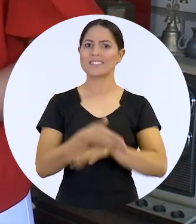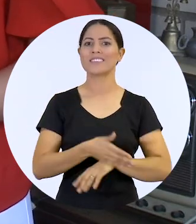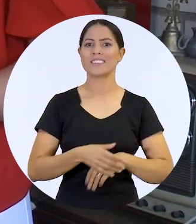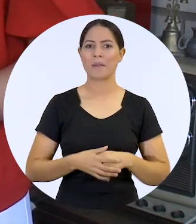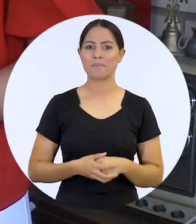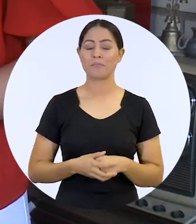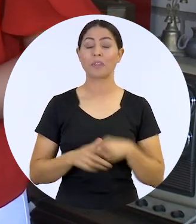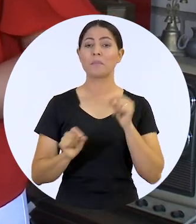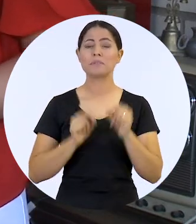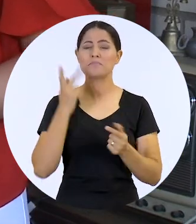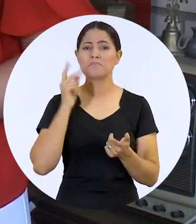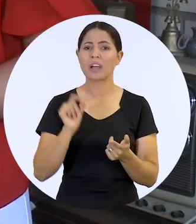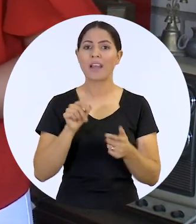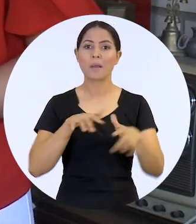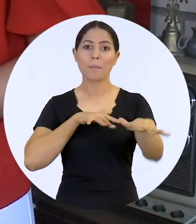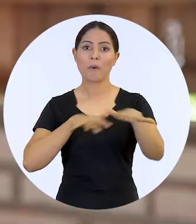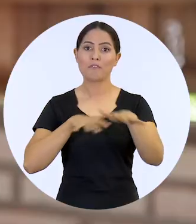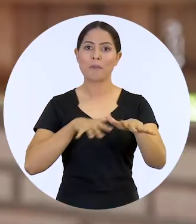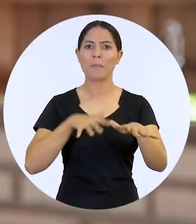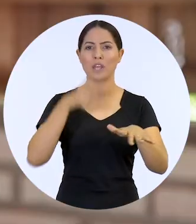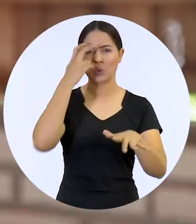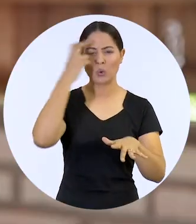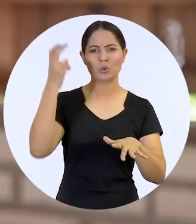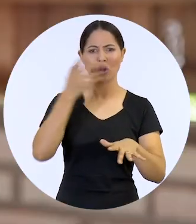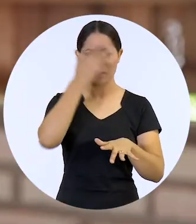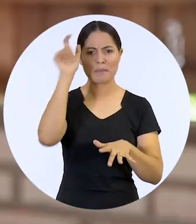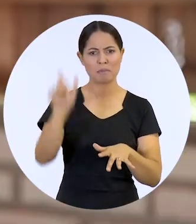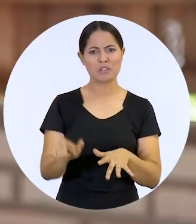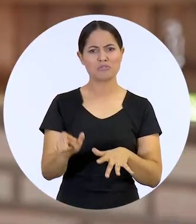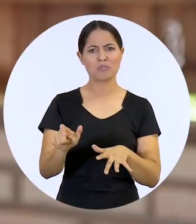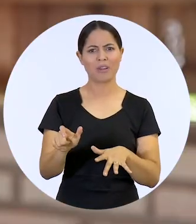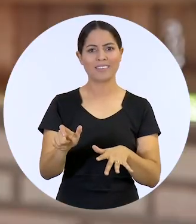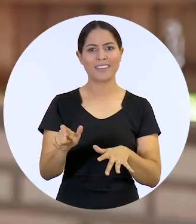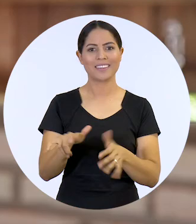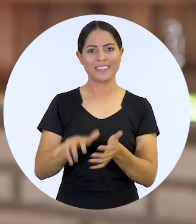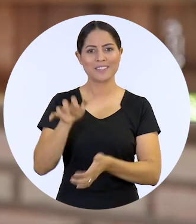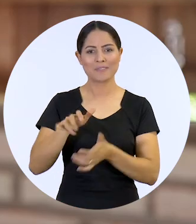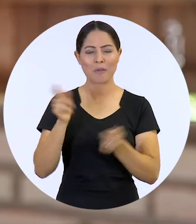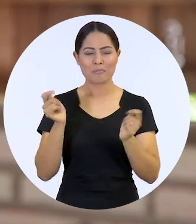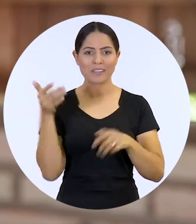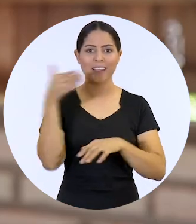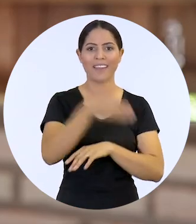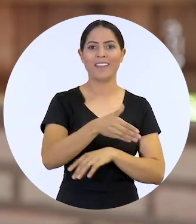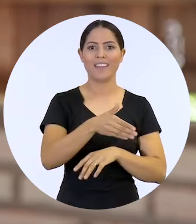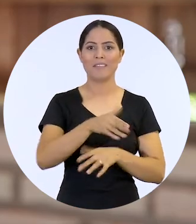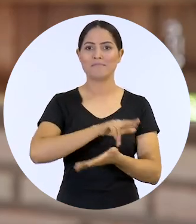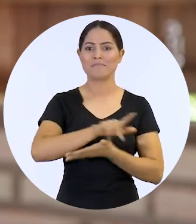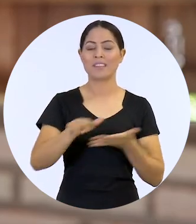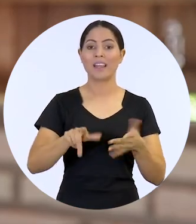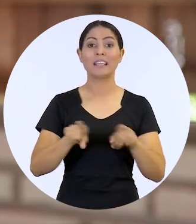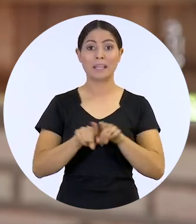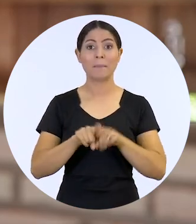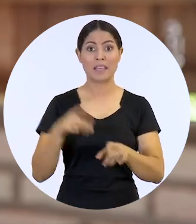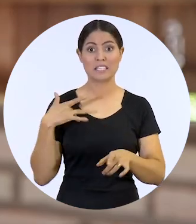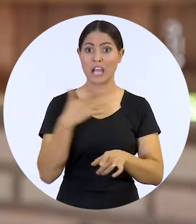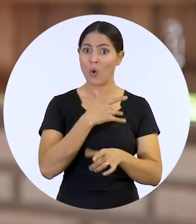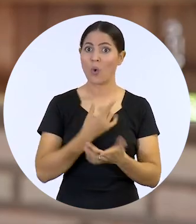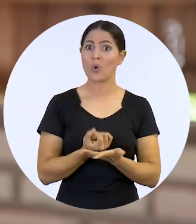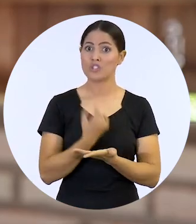instigar o movimento também cultural do idoso, o envolvimento deles. Eles têm direito à